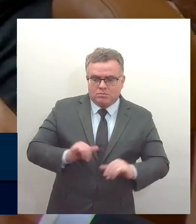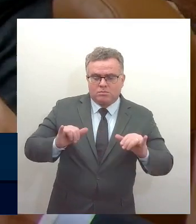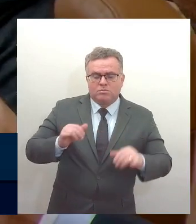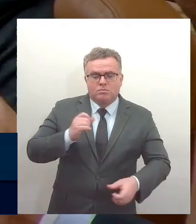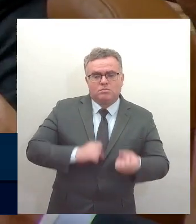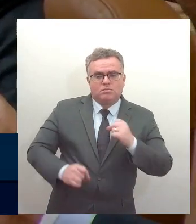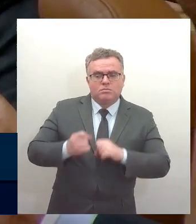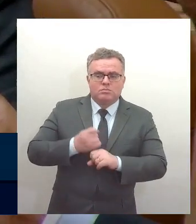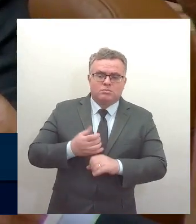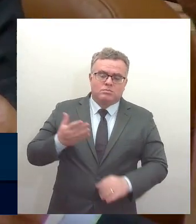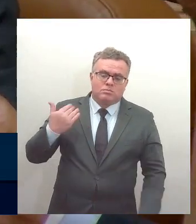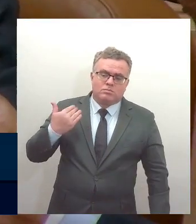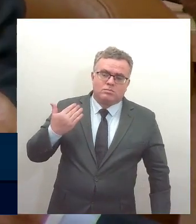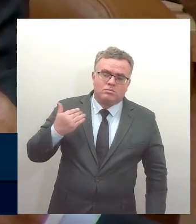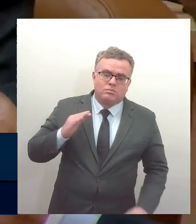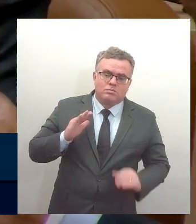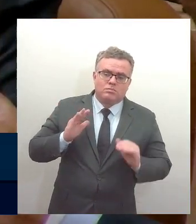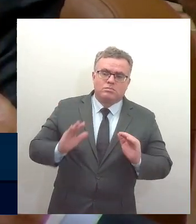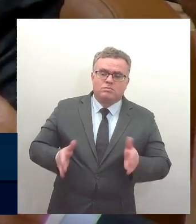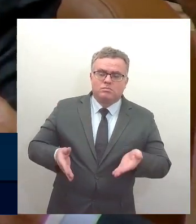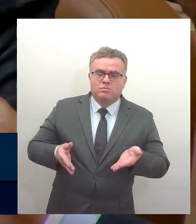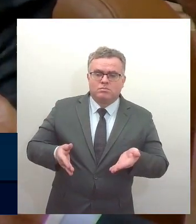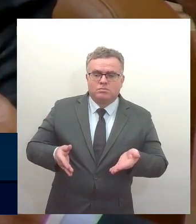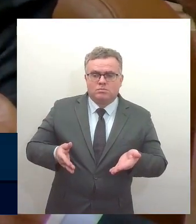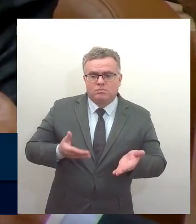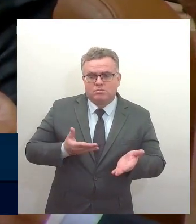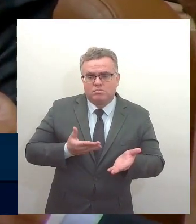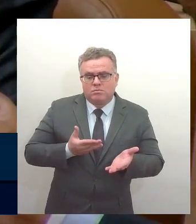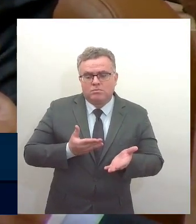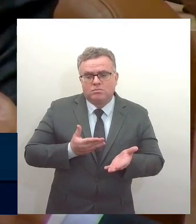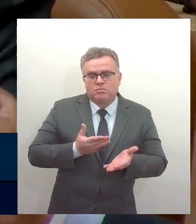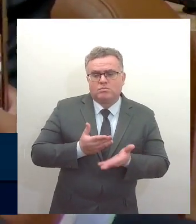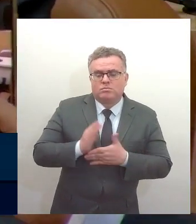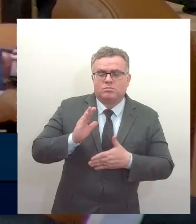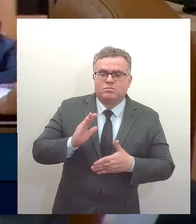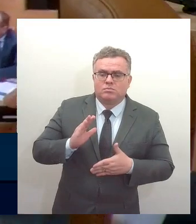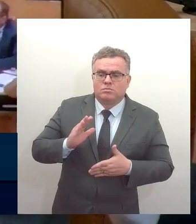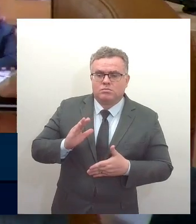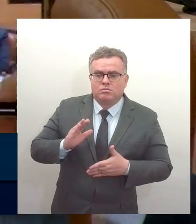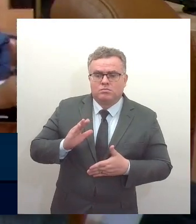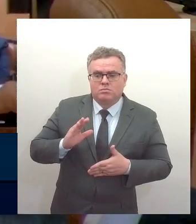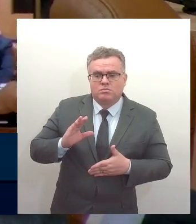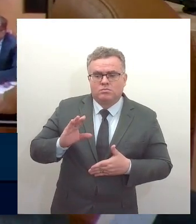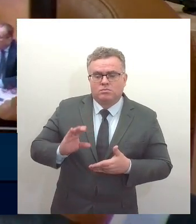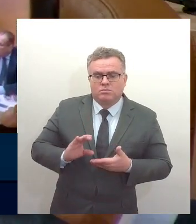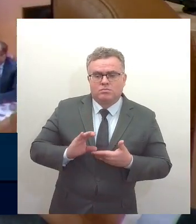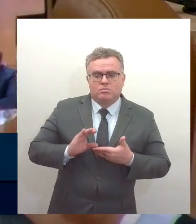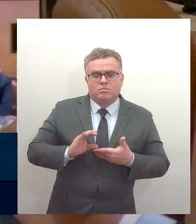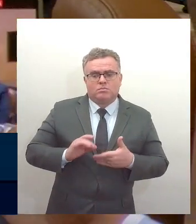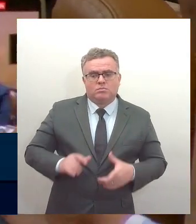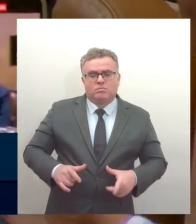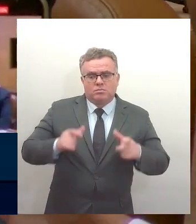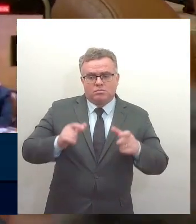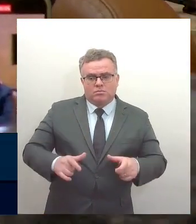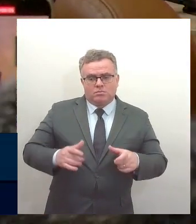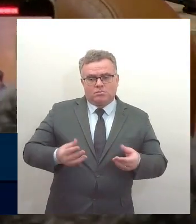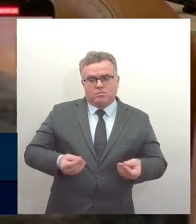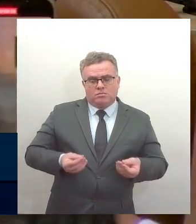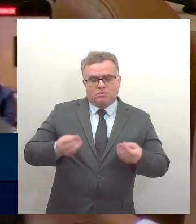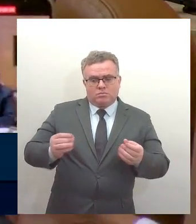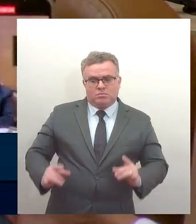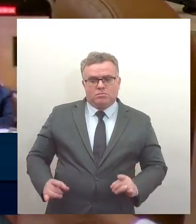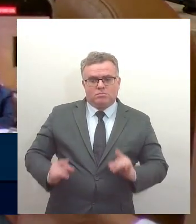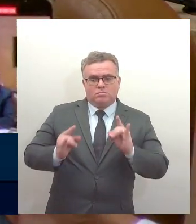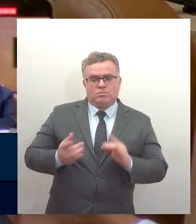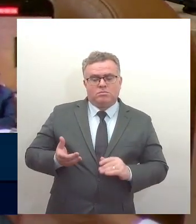nós aprovamos aqui uma doação de um prédio para uma associação na Barra dos